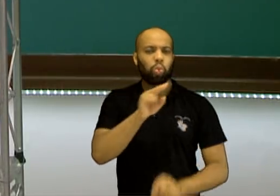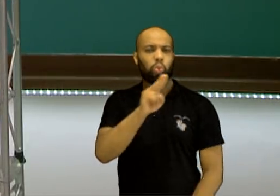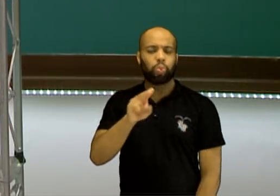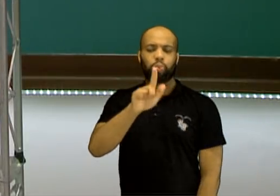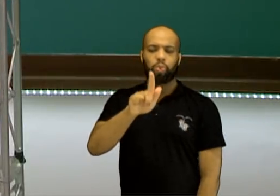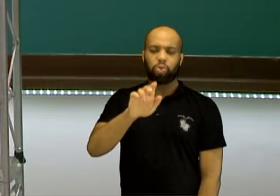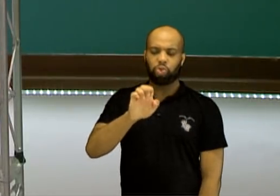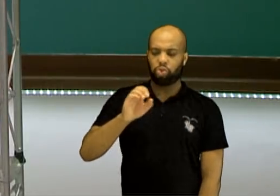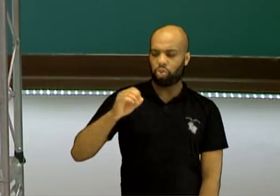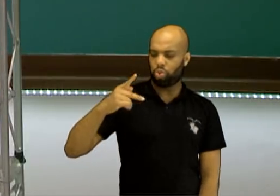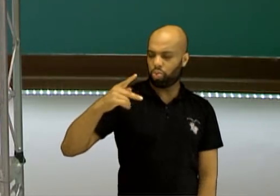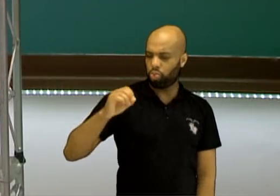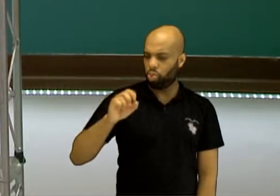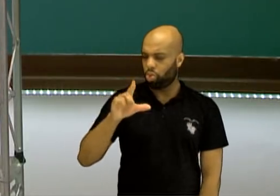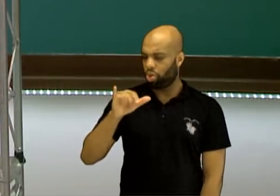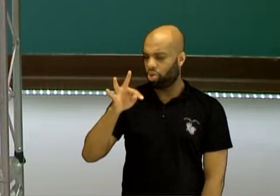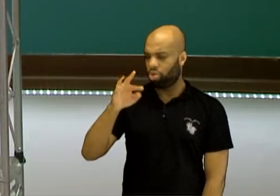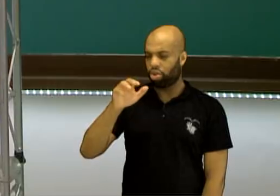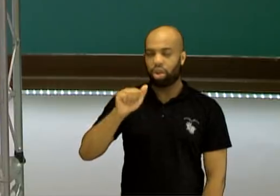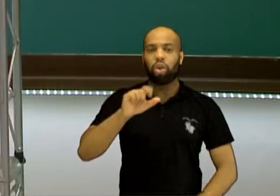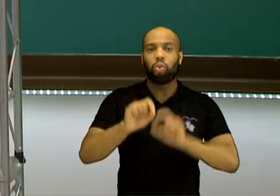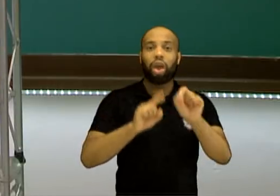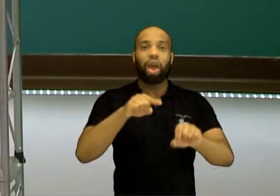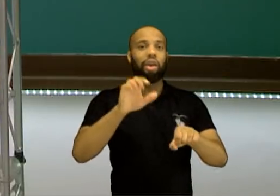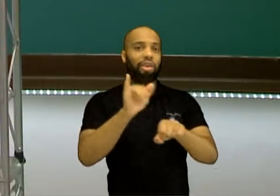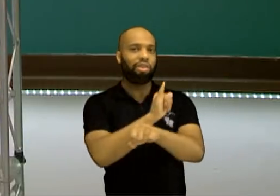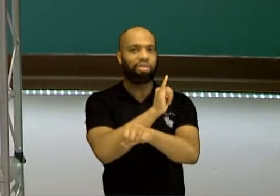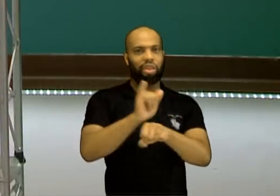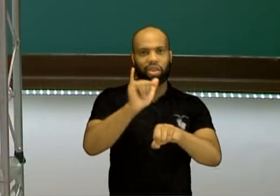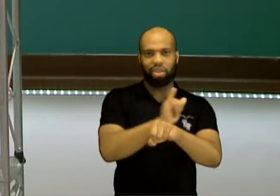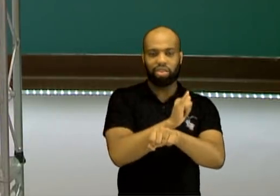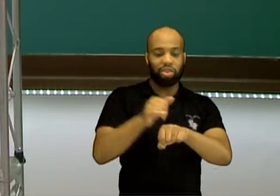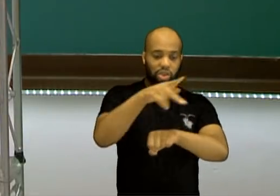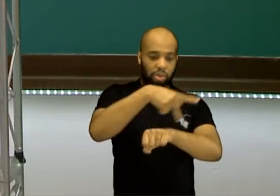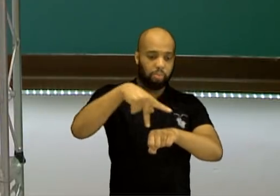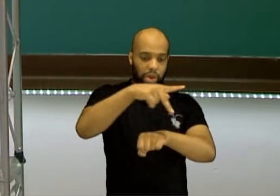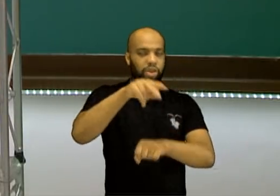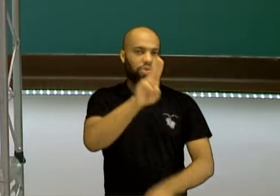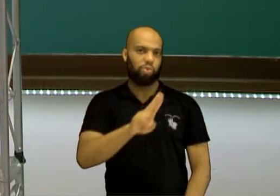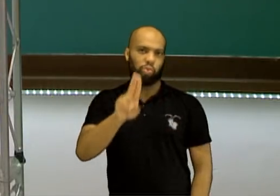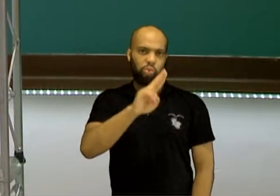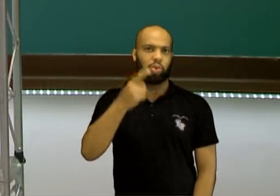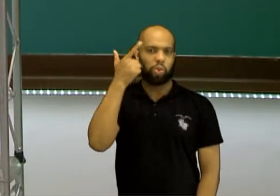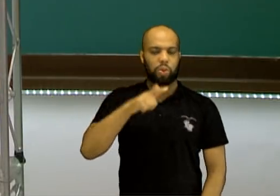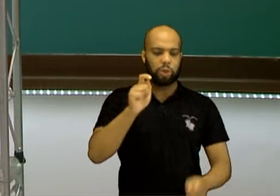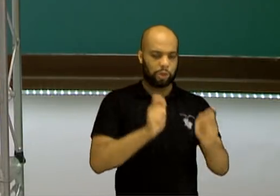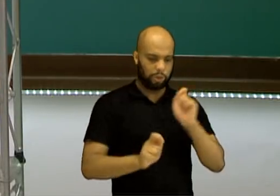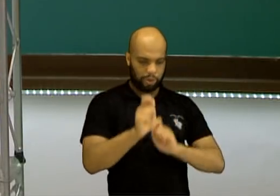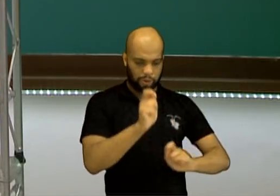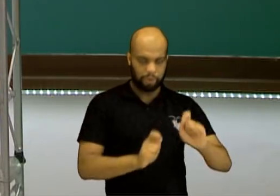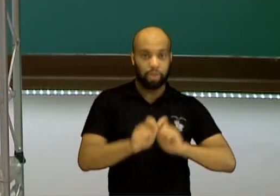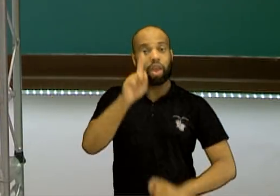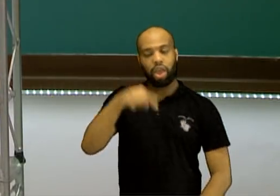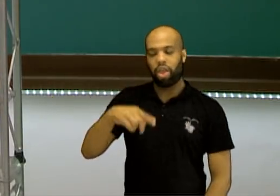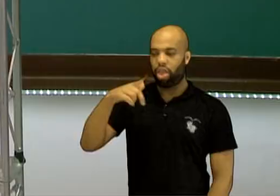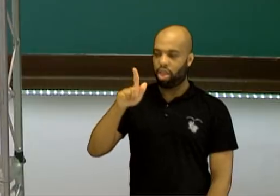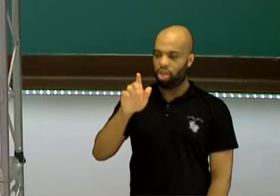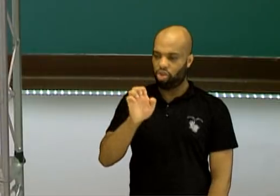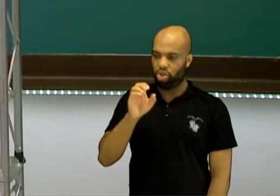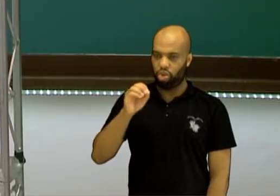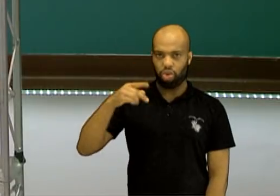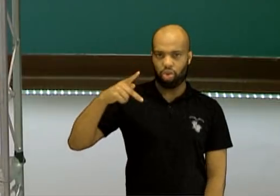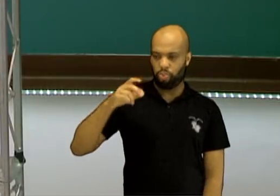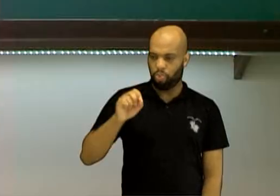estados adotam para administrar o seu próprio território e atuar no cenário mundial. Então temos aí a geopolítica. No Brasil,